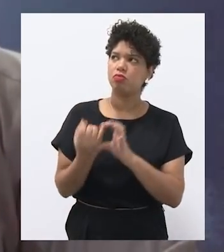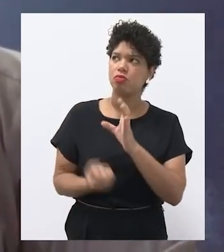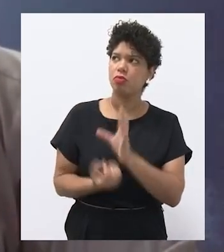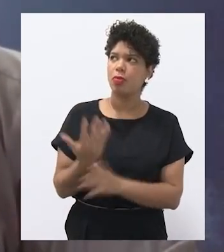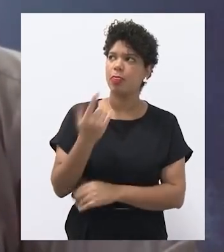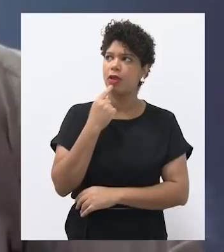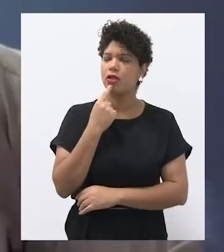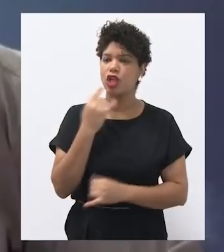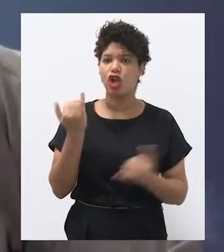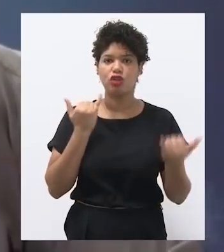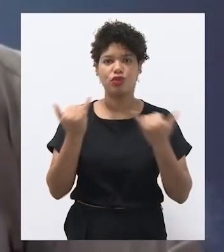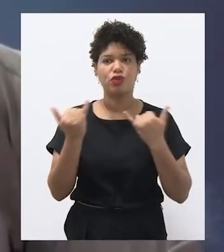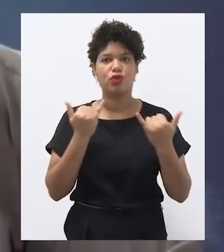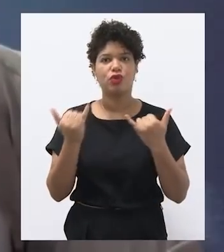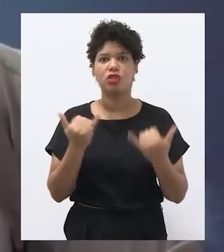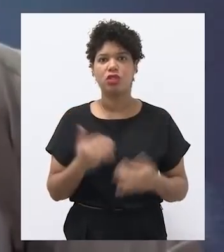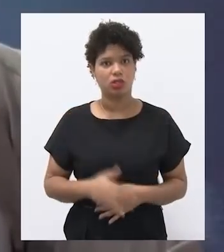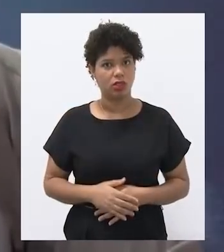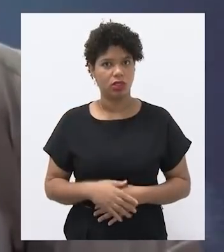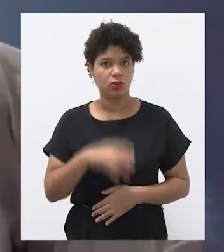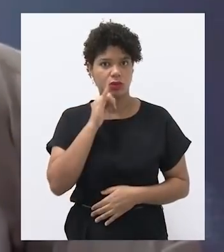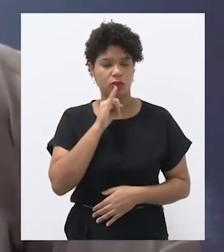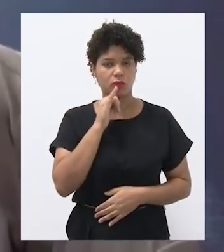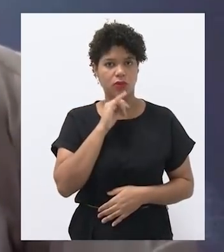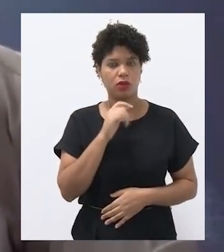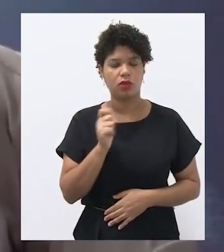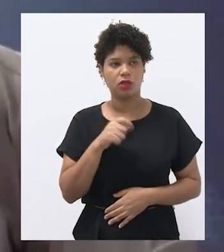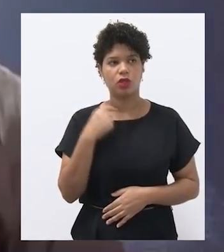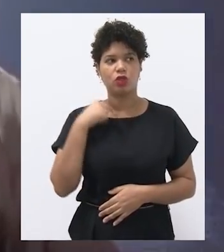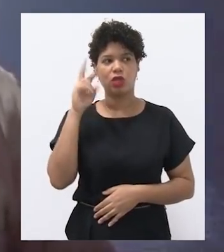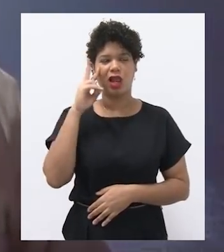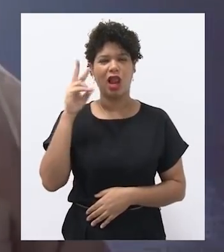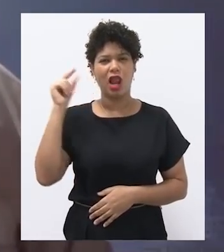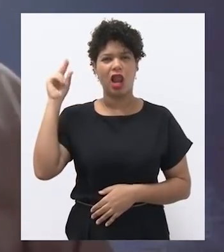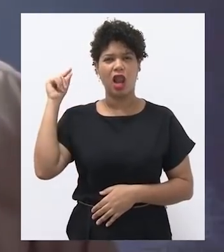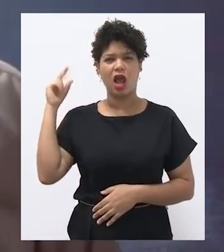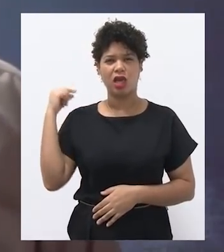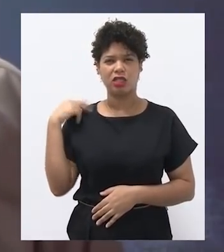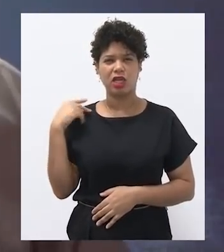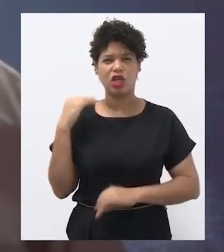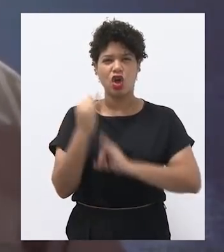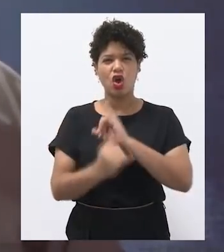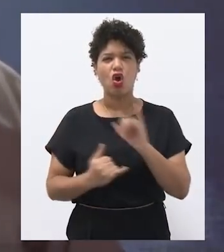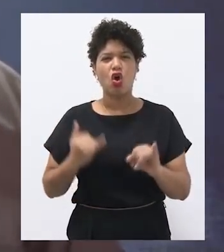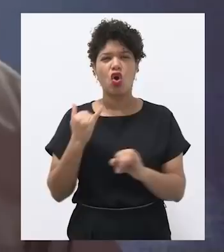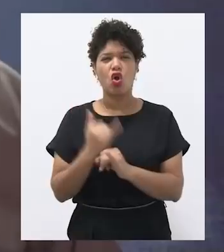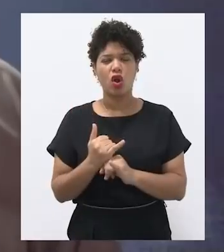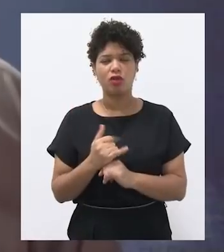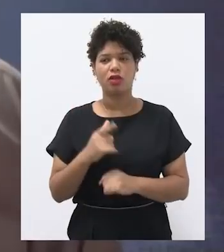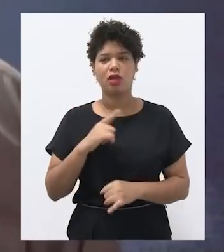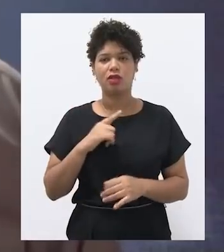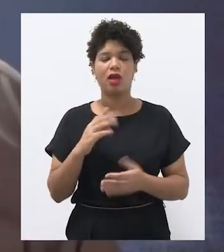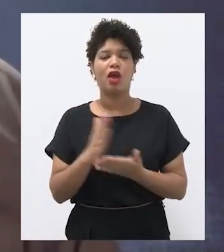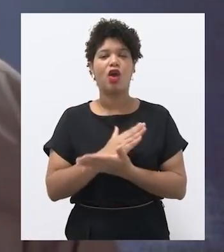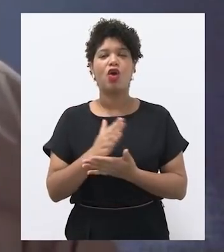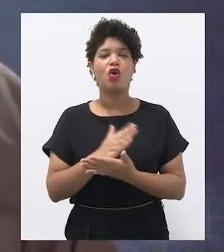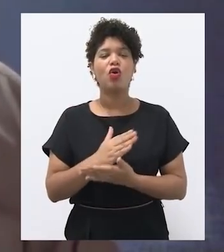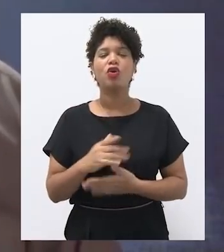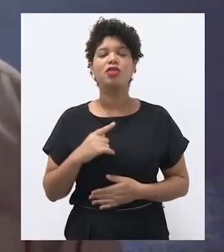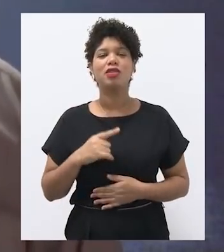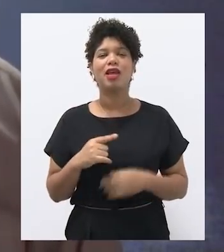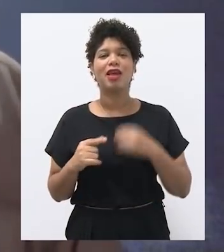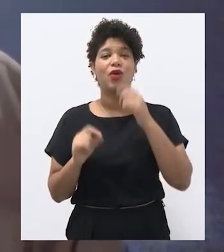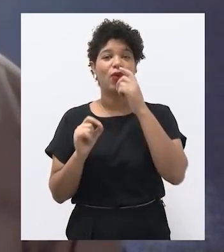de notícia, a gente vai lembrar que os primeiros sites de notícias, eles tinham notícias frescas de